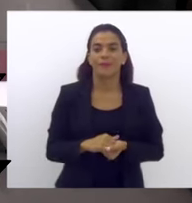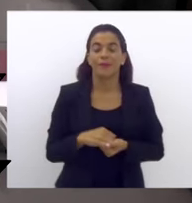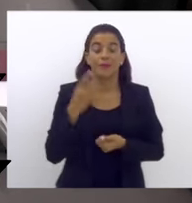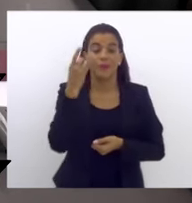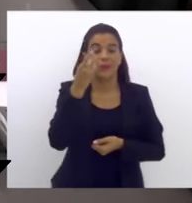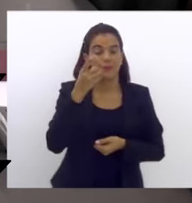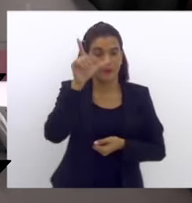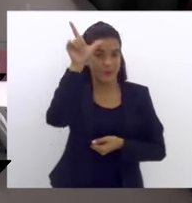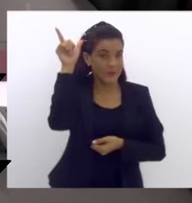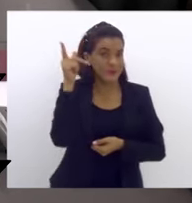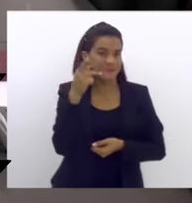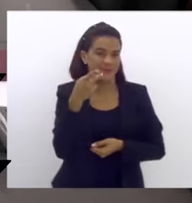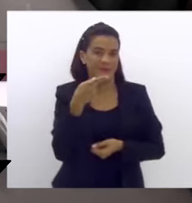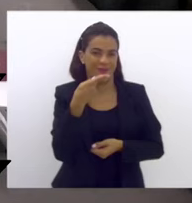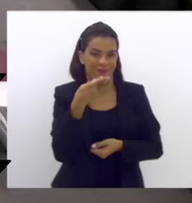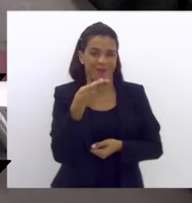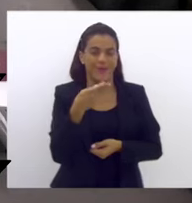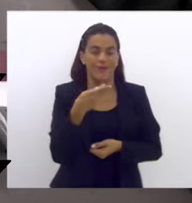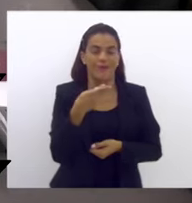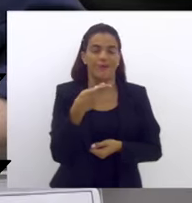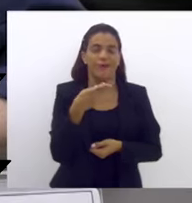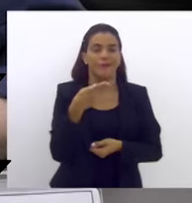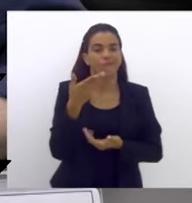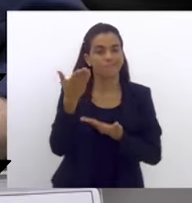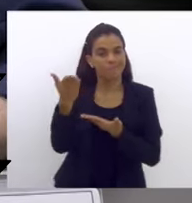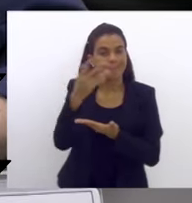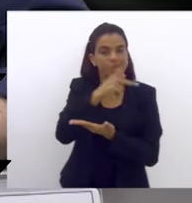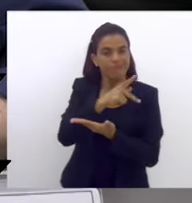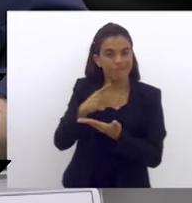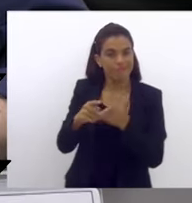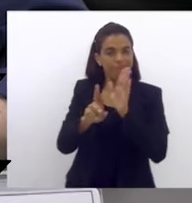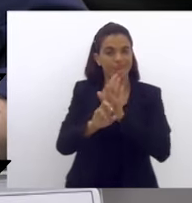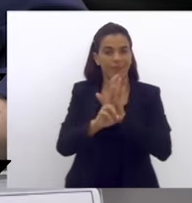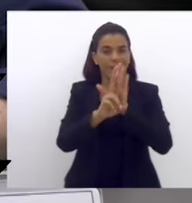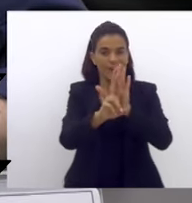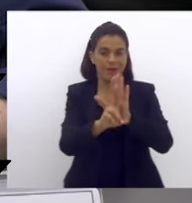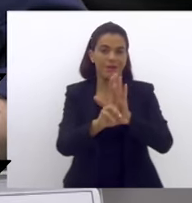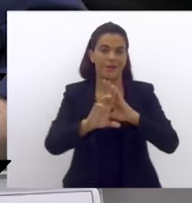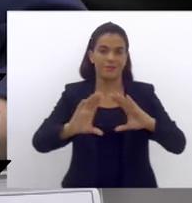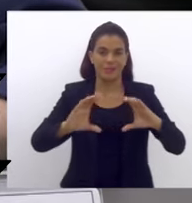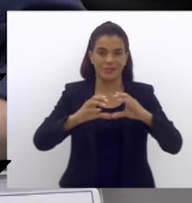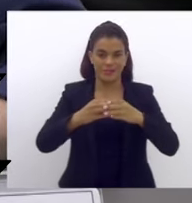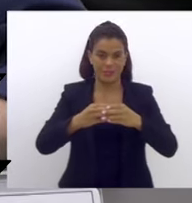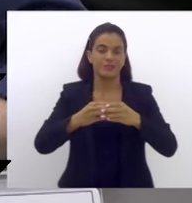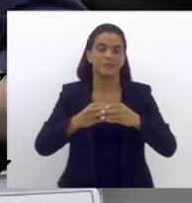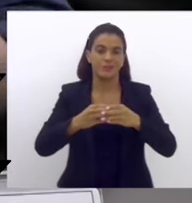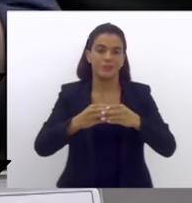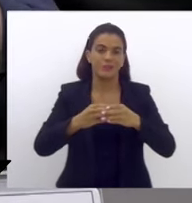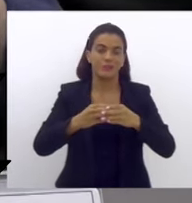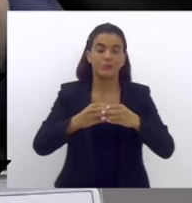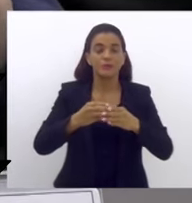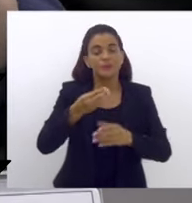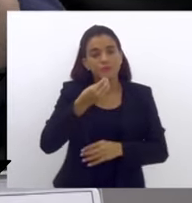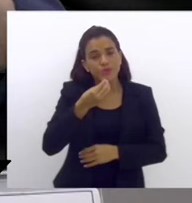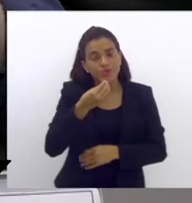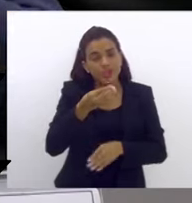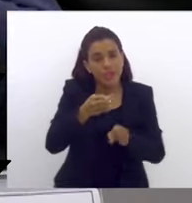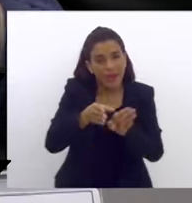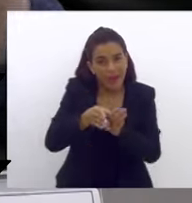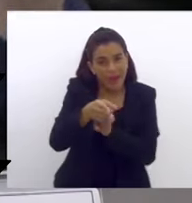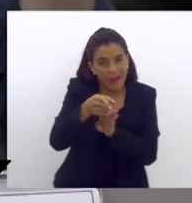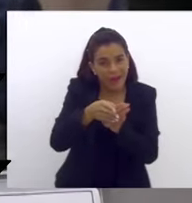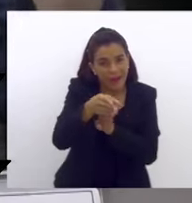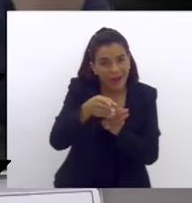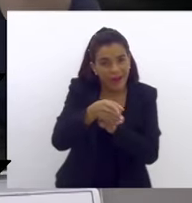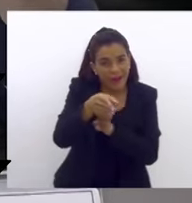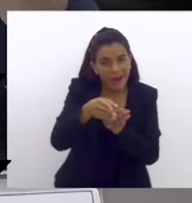eu acho que vossa excelência representando aqui ao colegiado todo poderia dar uma orientação